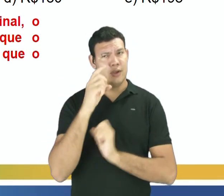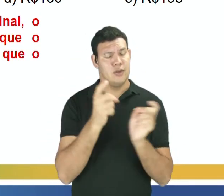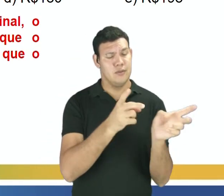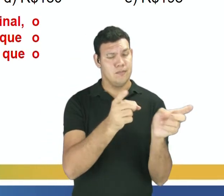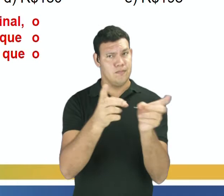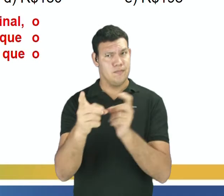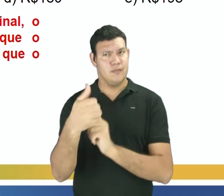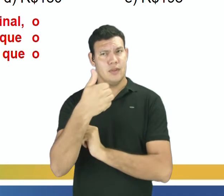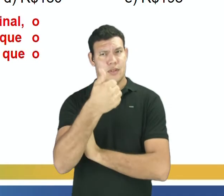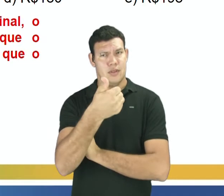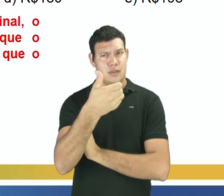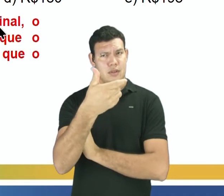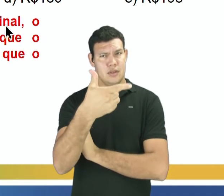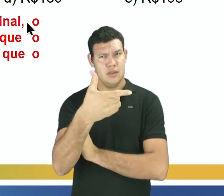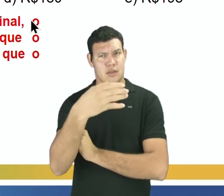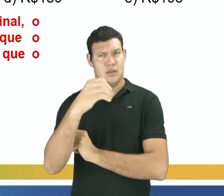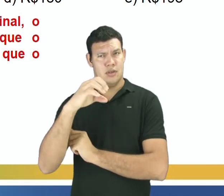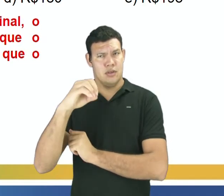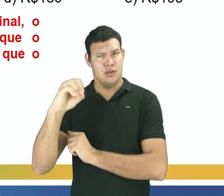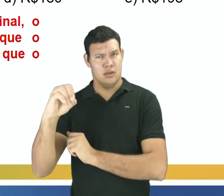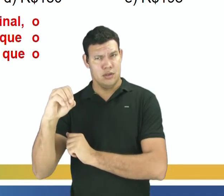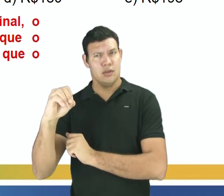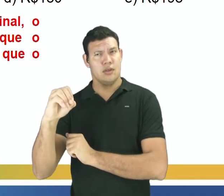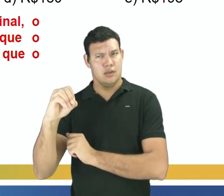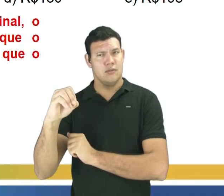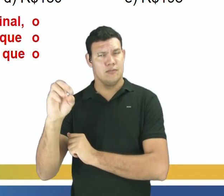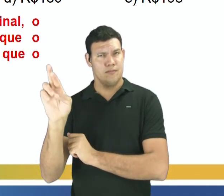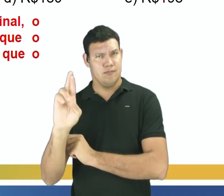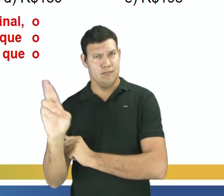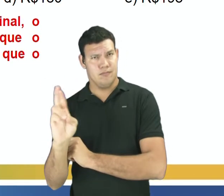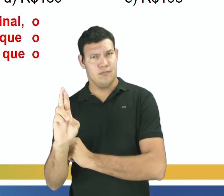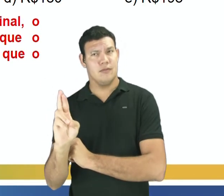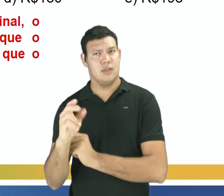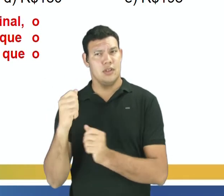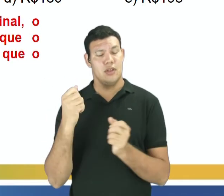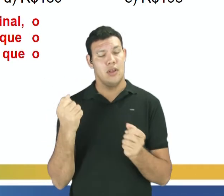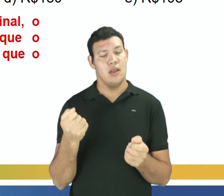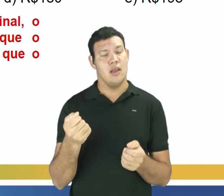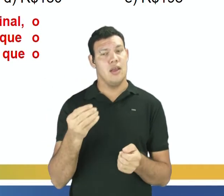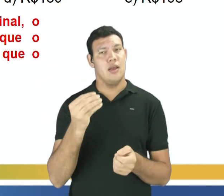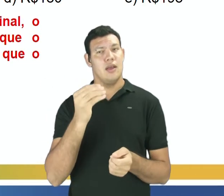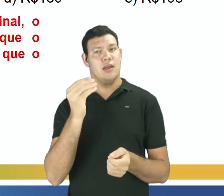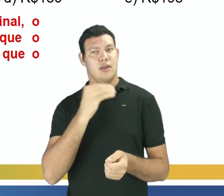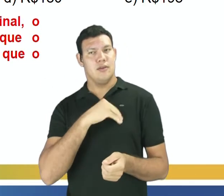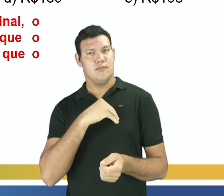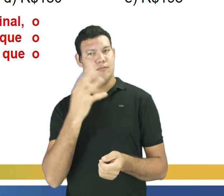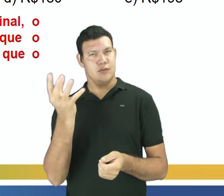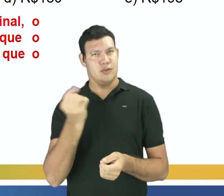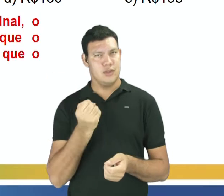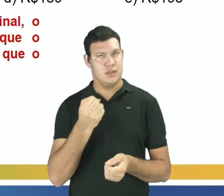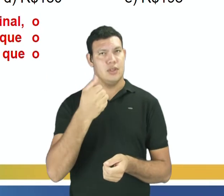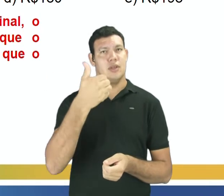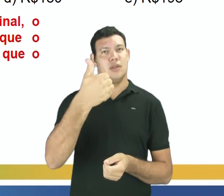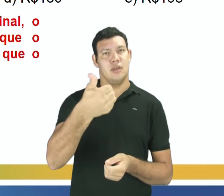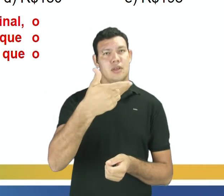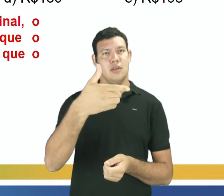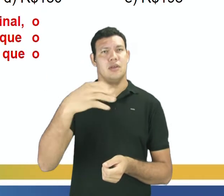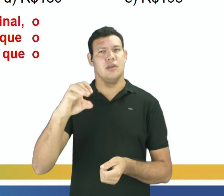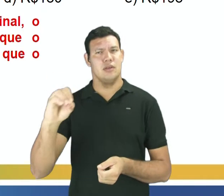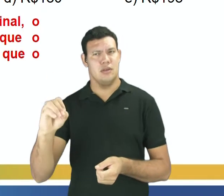é, 600, que é a meta original, ele ganha R$ 120, né? Esse funcionário receberia R$